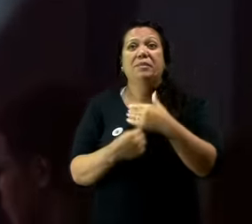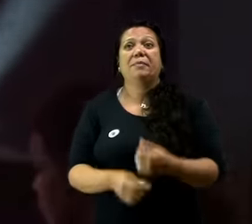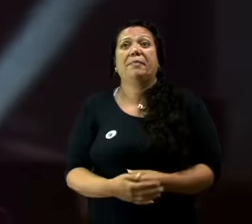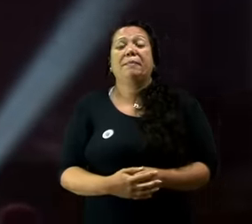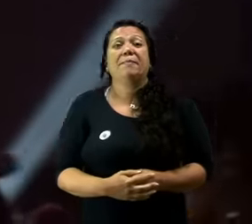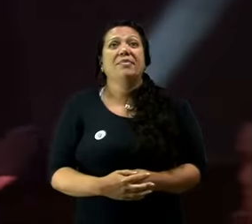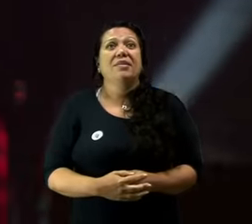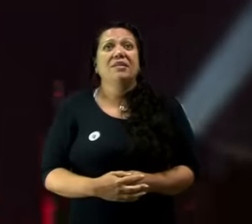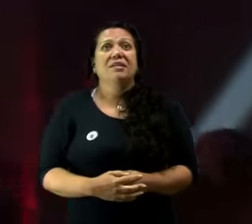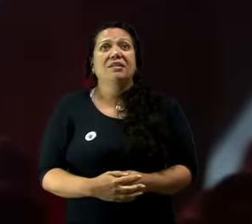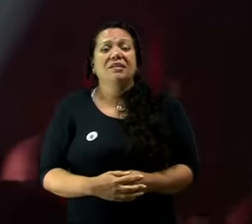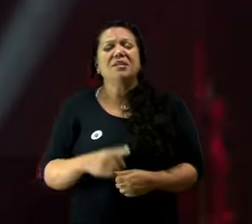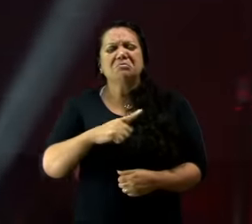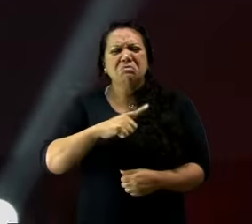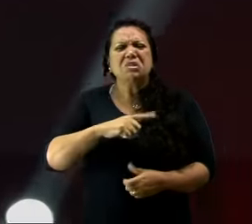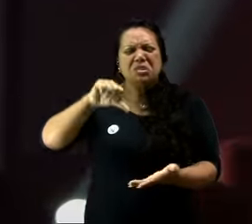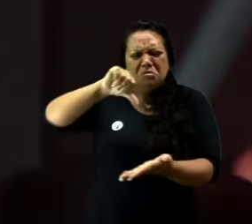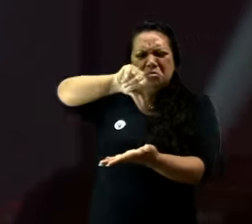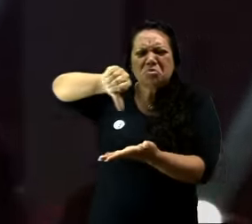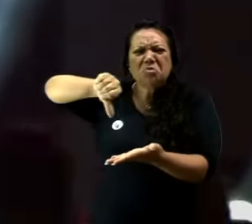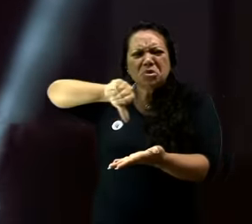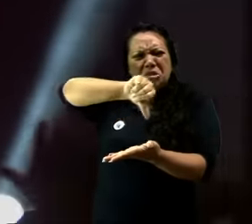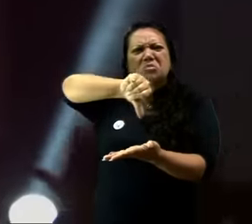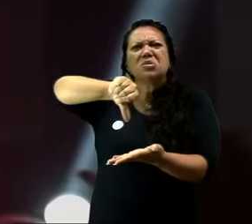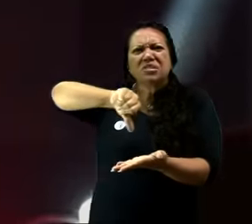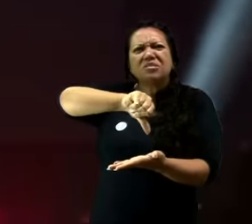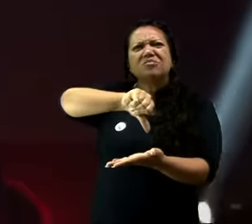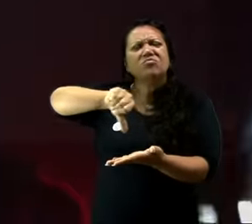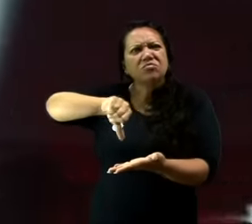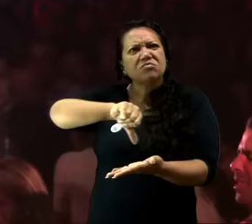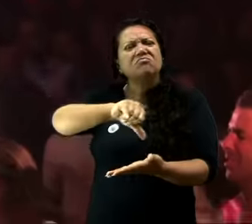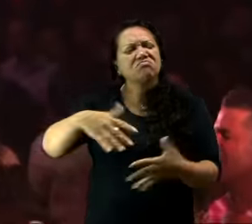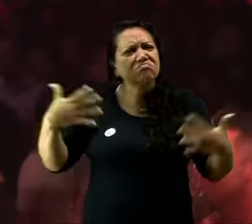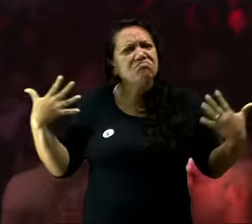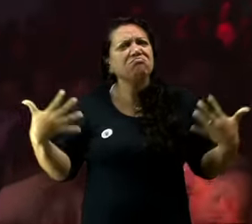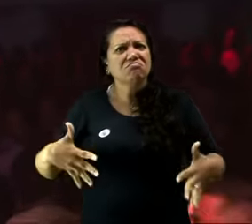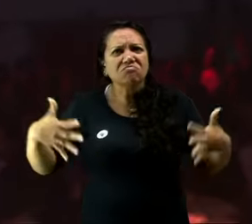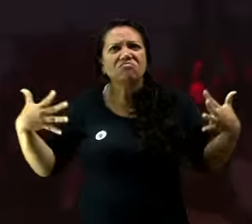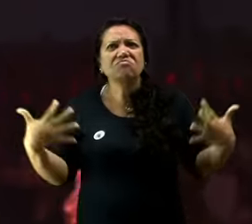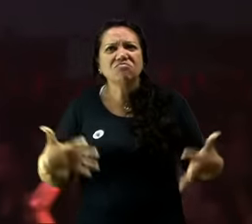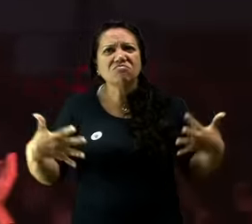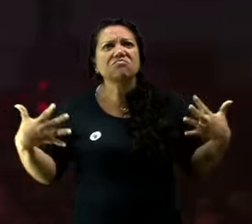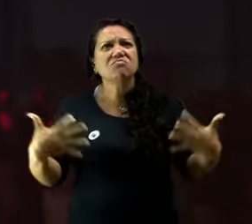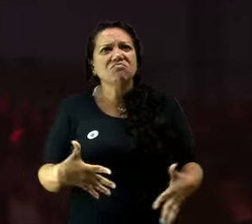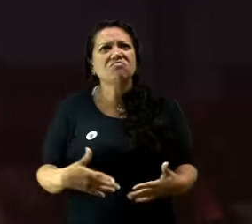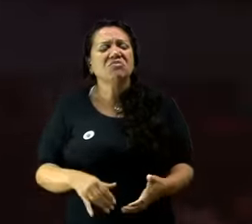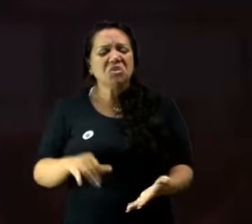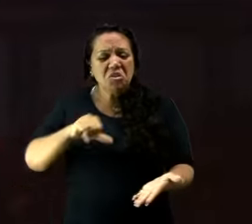há muita unção de Deus nesse altar hoje. Há uma unção de entrega aqui.